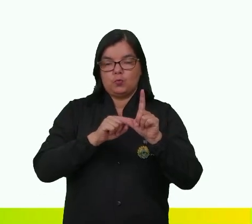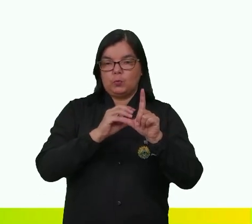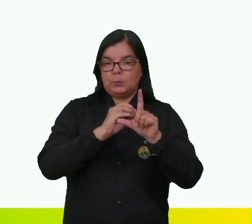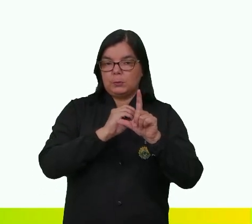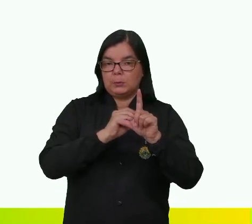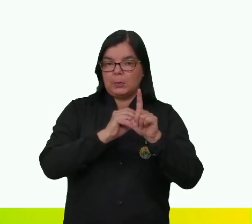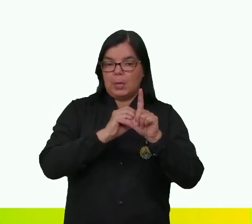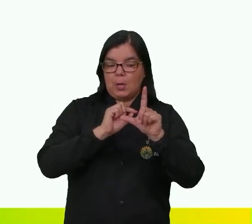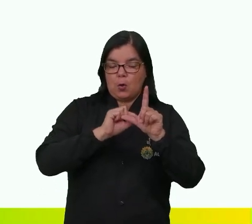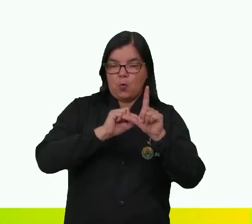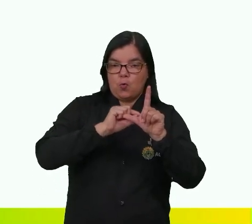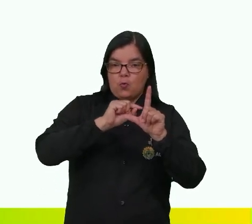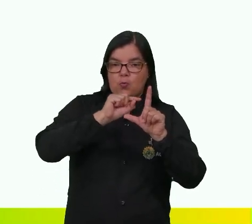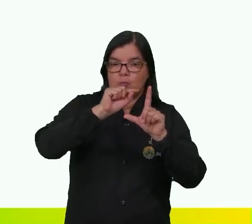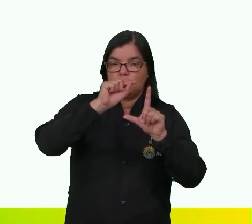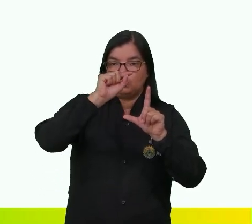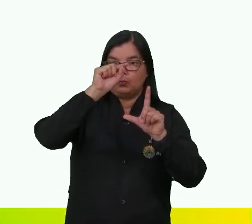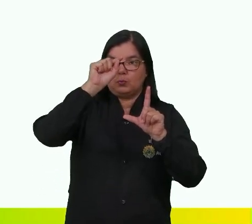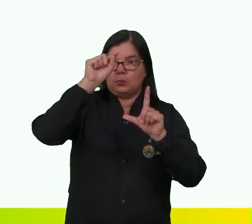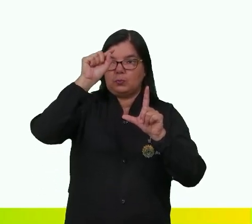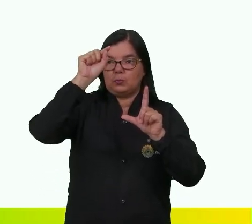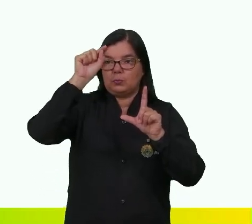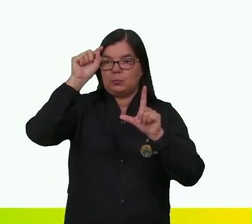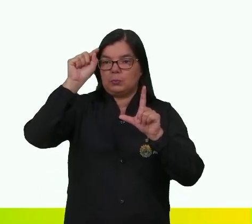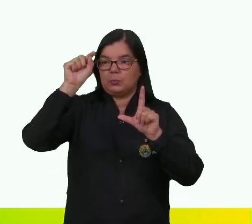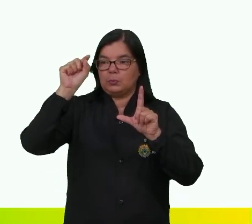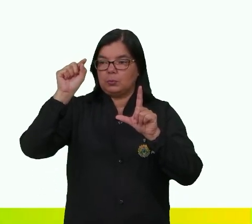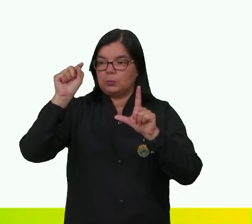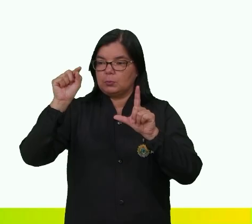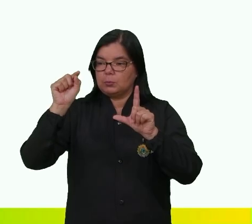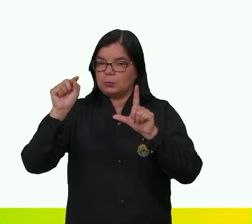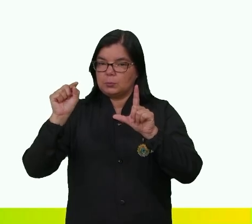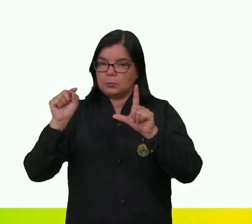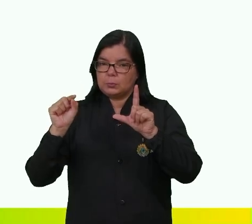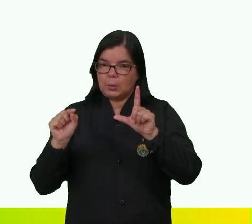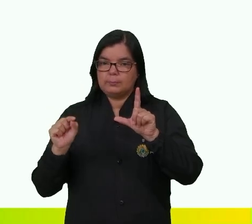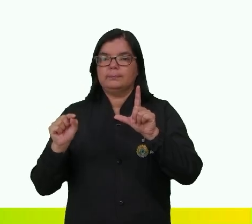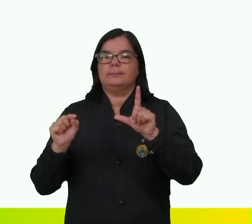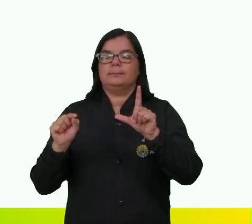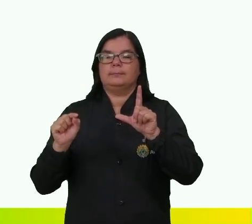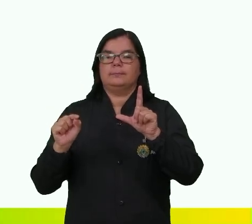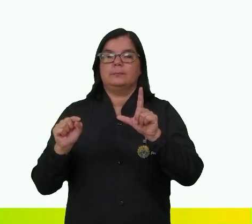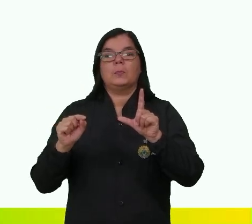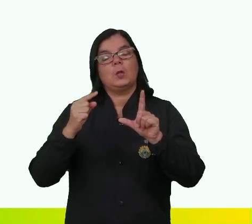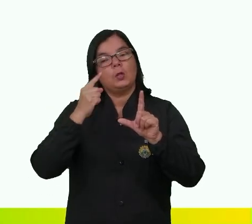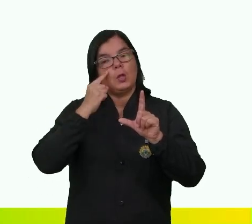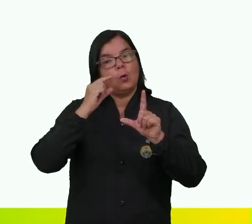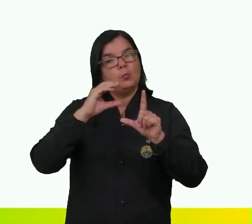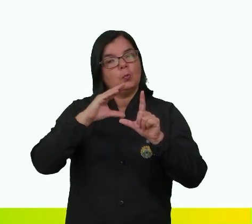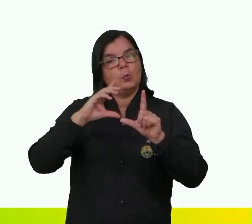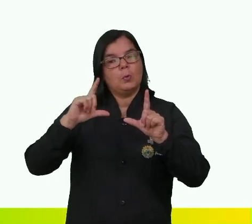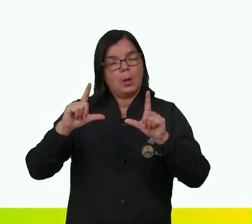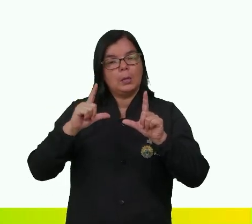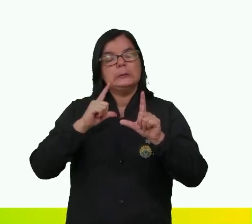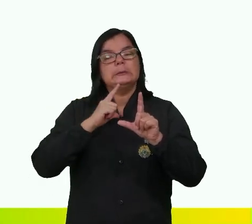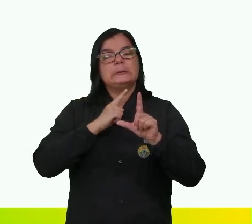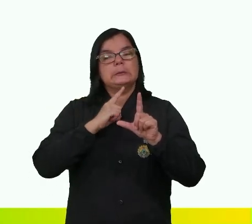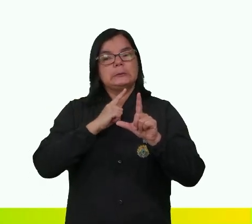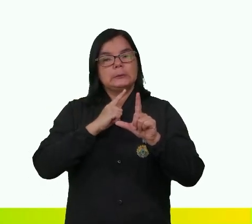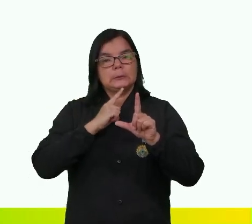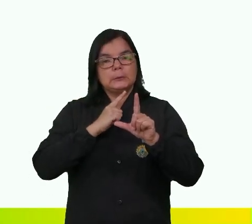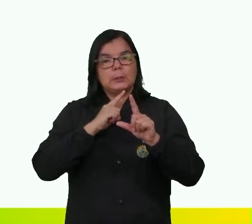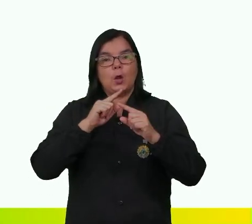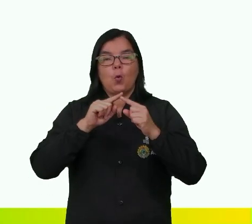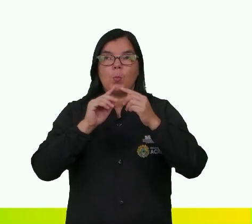é lançado, aí vem e desce aqui de volta para o Sol. Então, obviamente, tem um momento aqui que